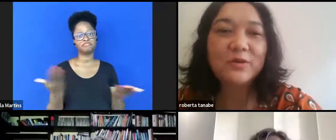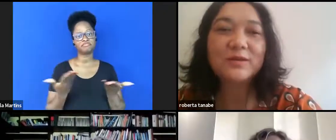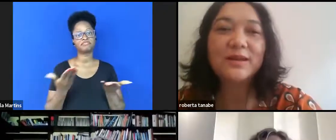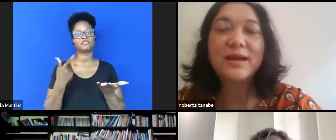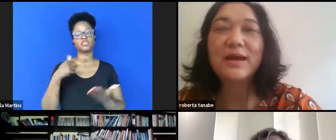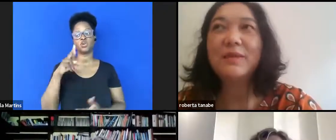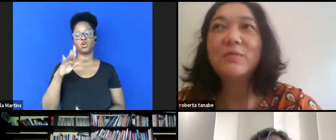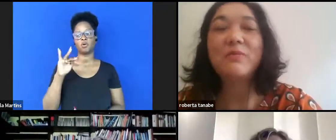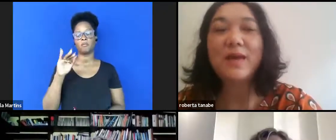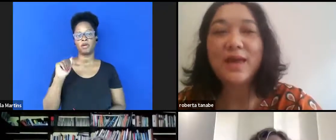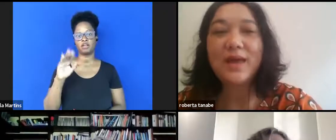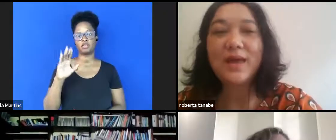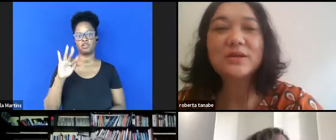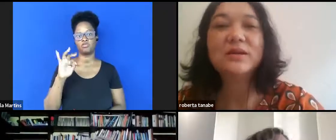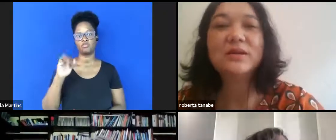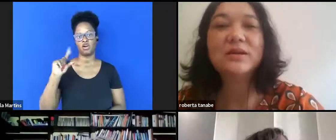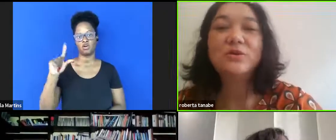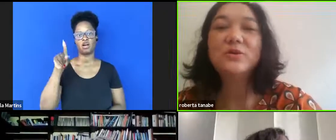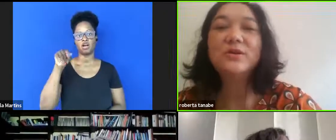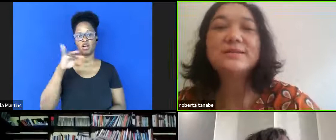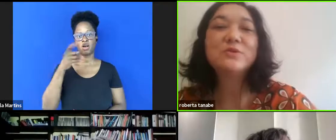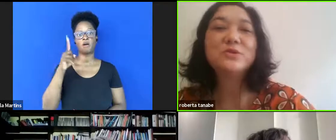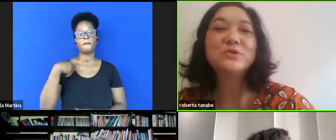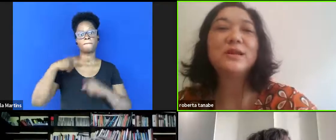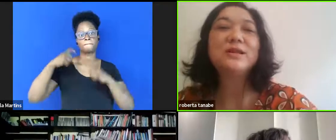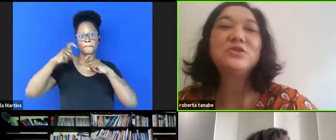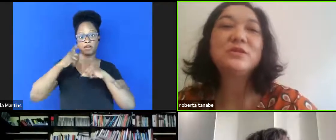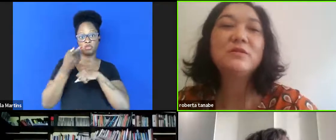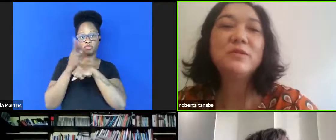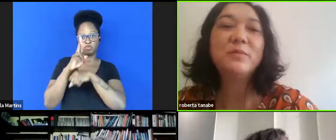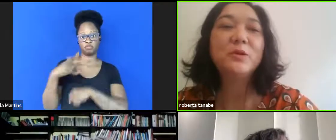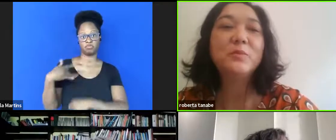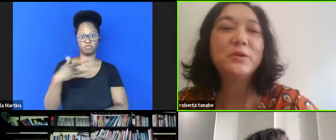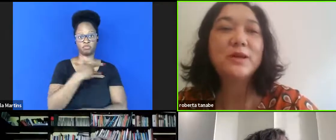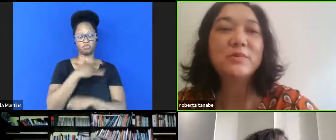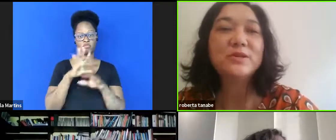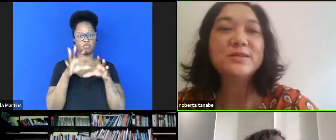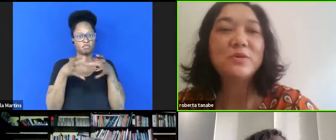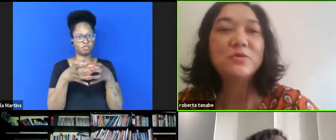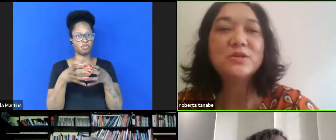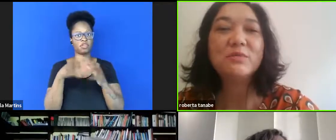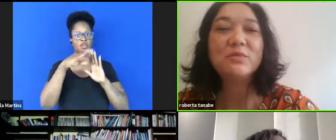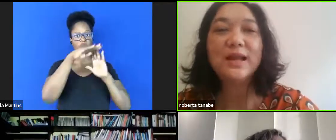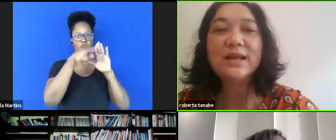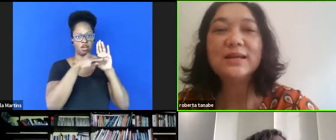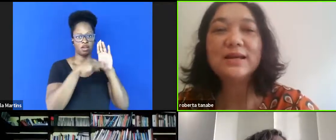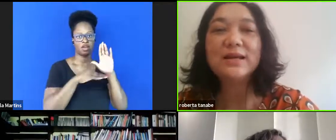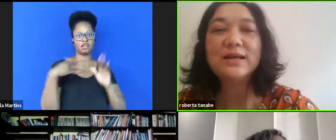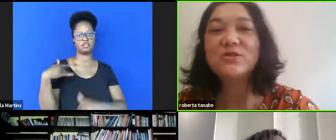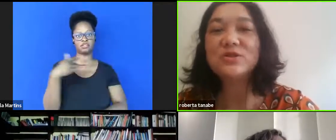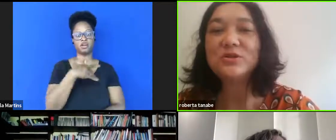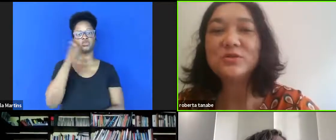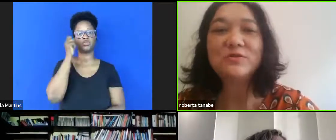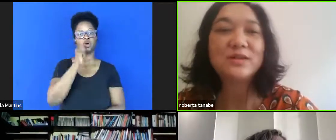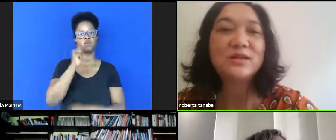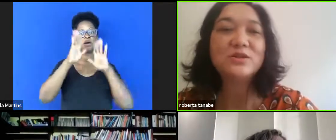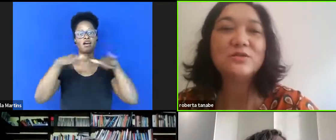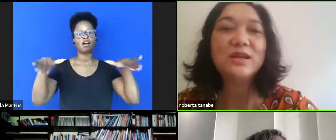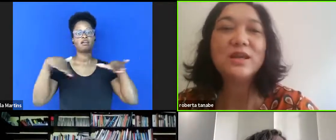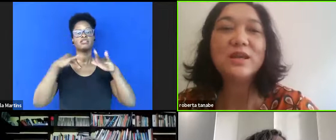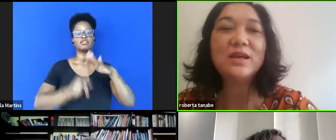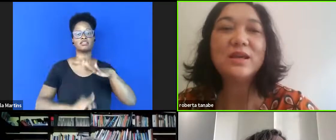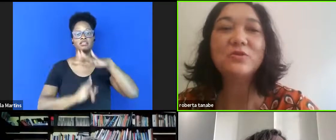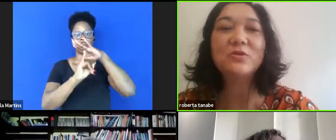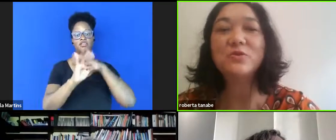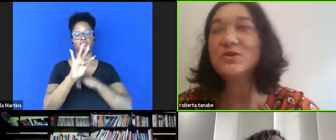Roberta Falcão Tanabe, médica, doutora em saúde coletiva pelo Programa de Saúde da Mulher e da Criança do Instituto